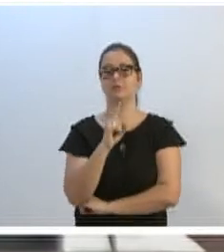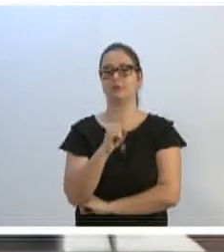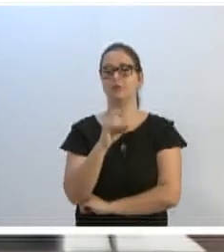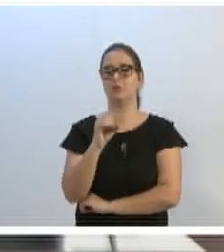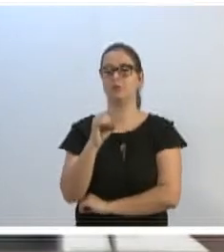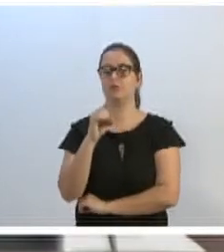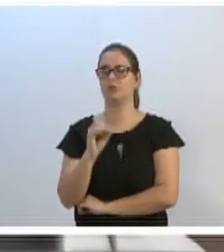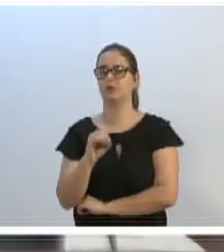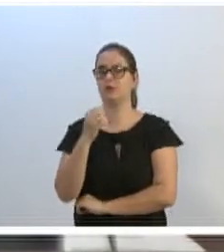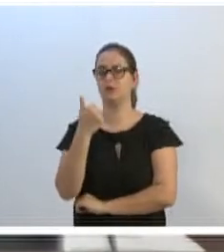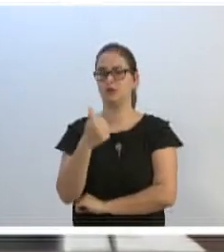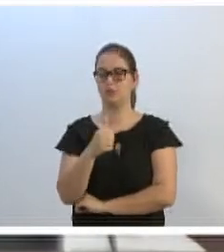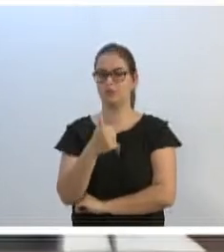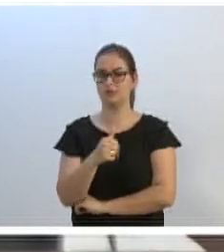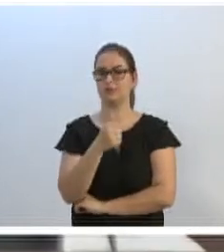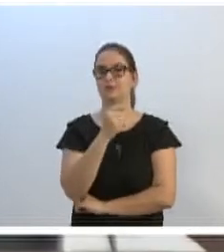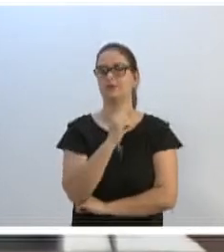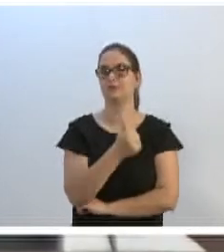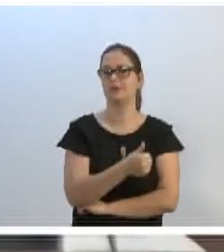111/2018,